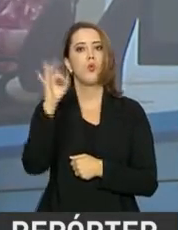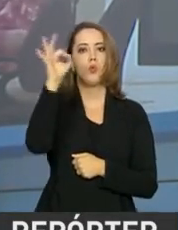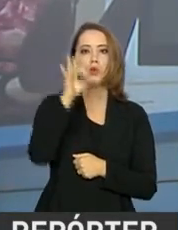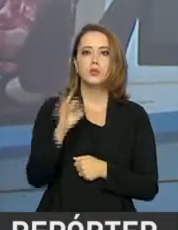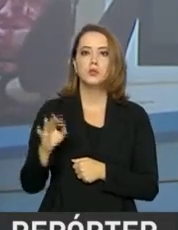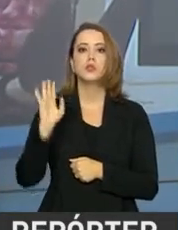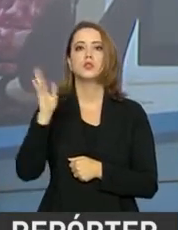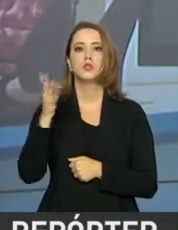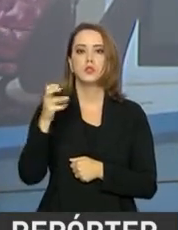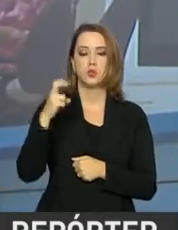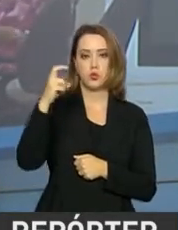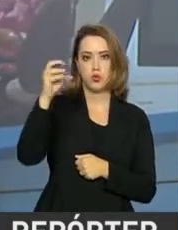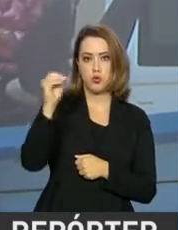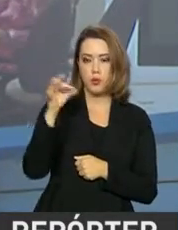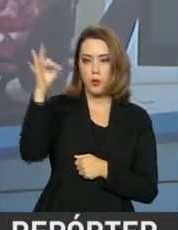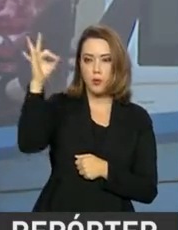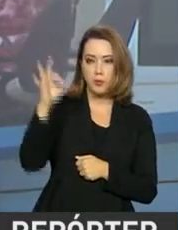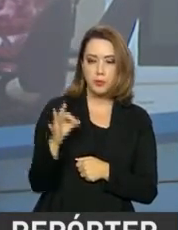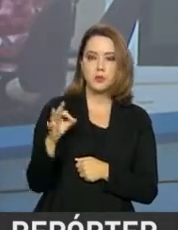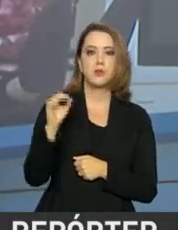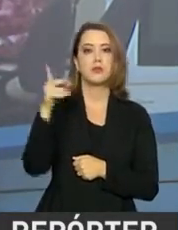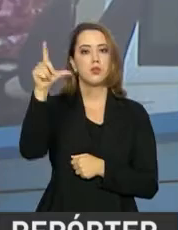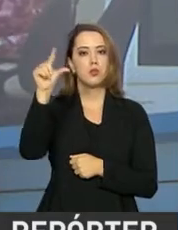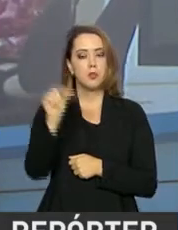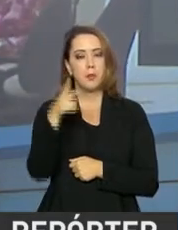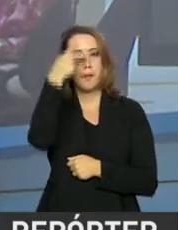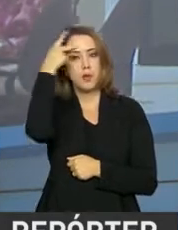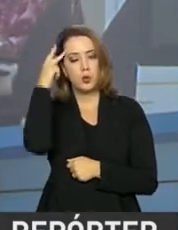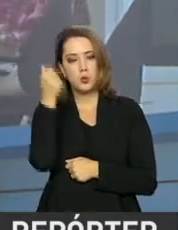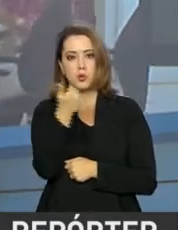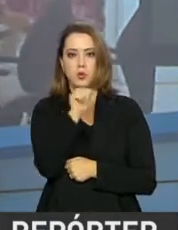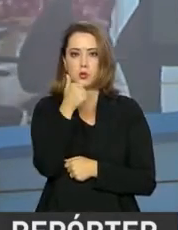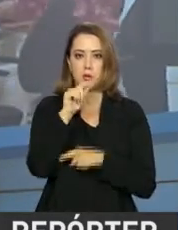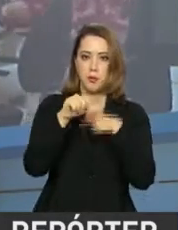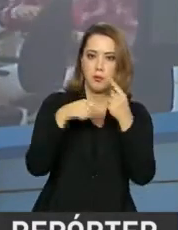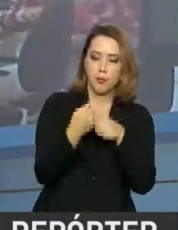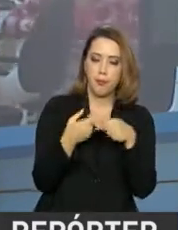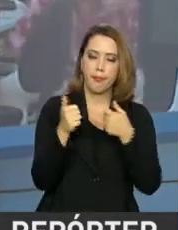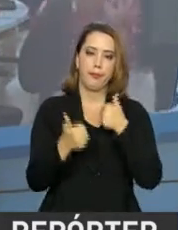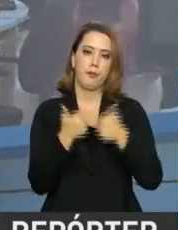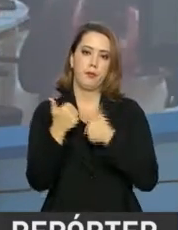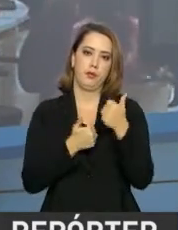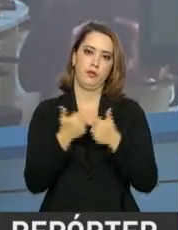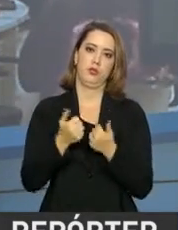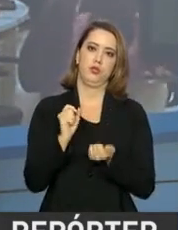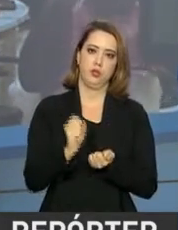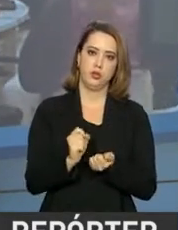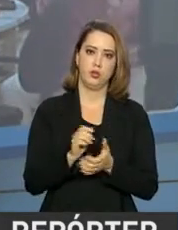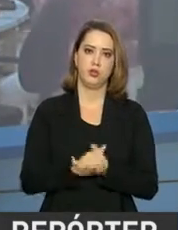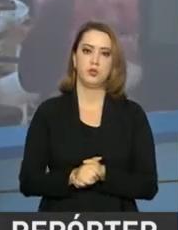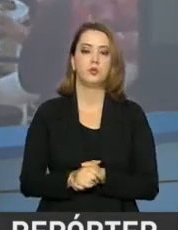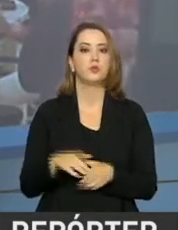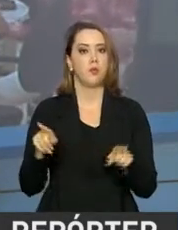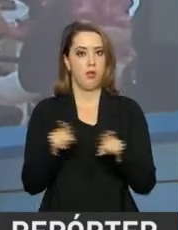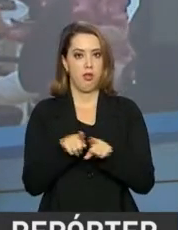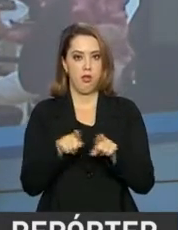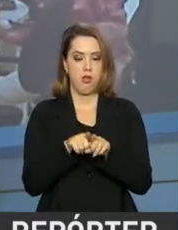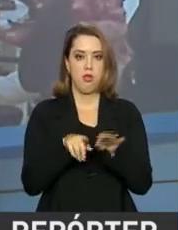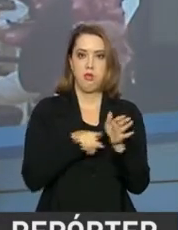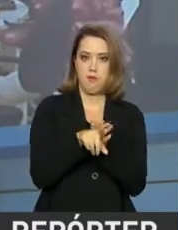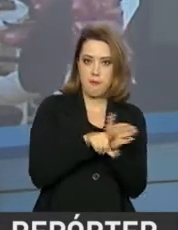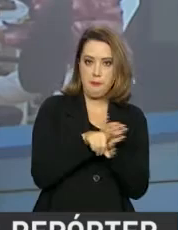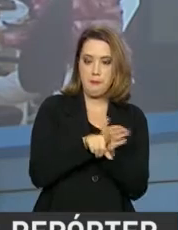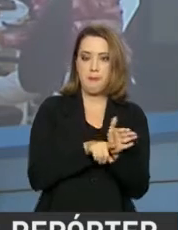50% nos últimos 3 anos. Foram elas Fortaleza, Maceió, João Pessoa e Vitória. Ainda de acordo